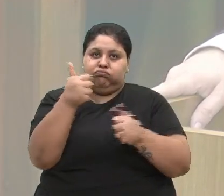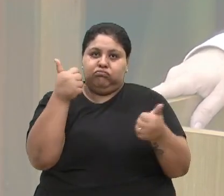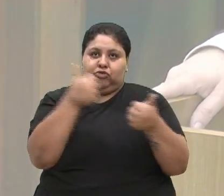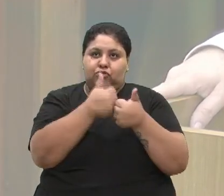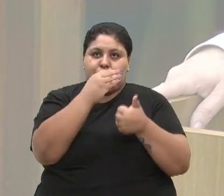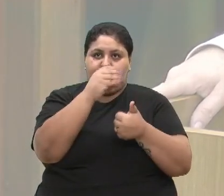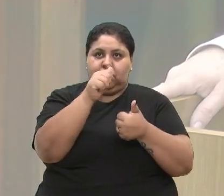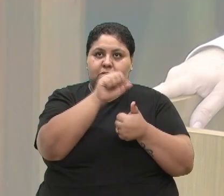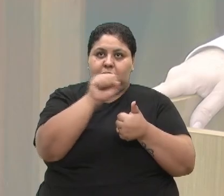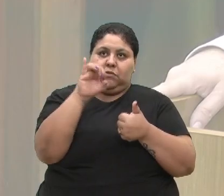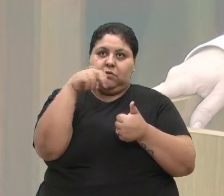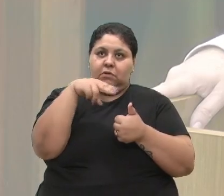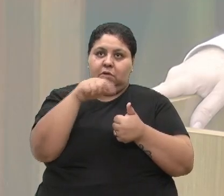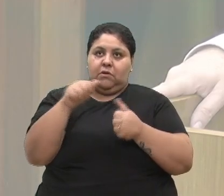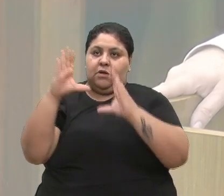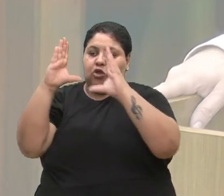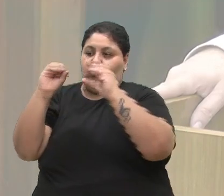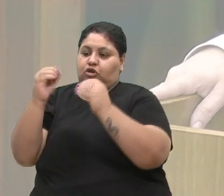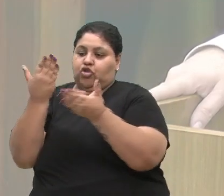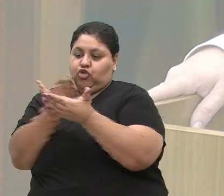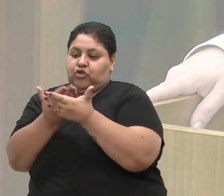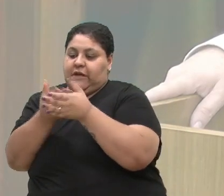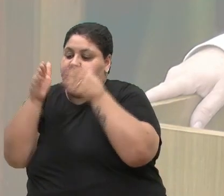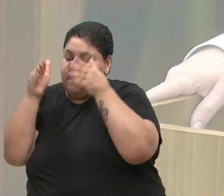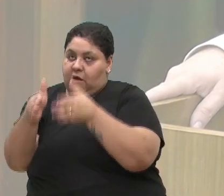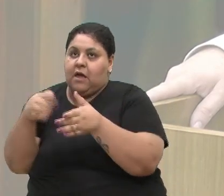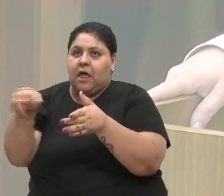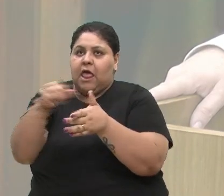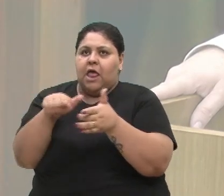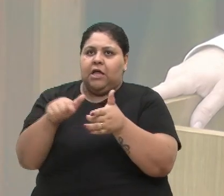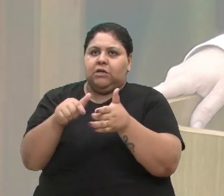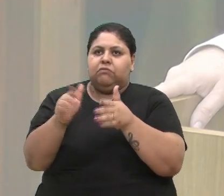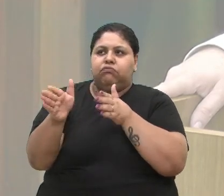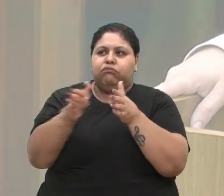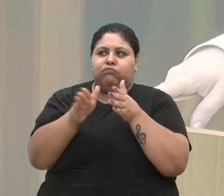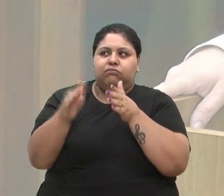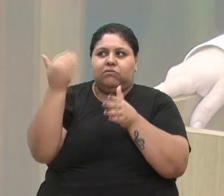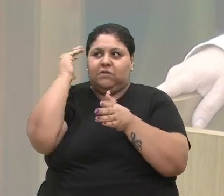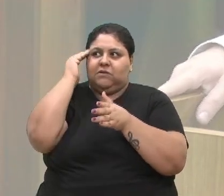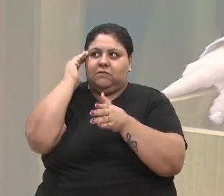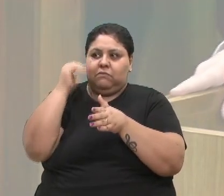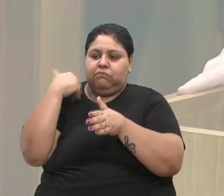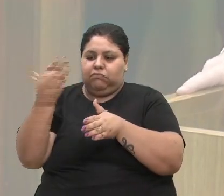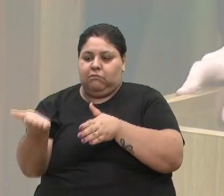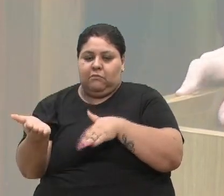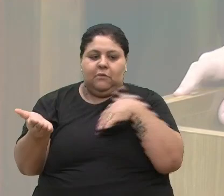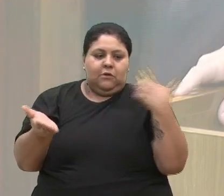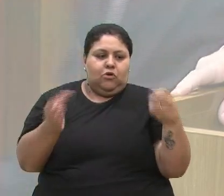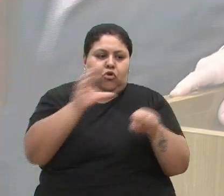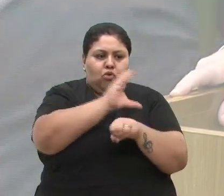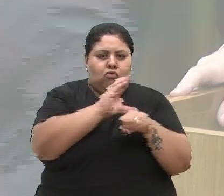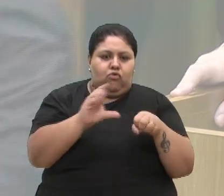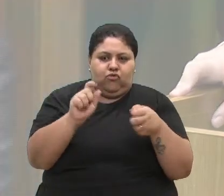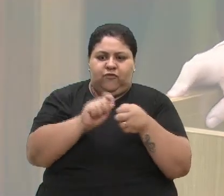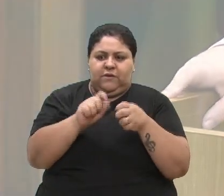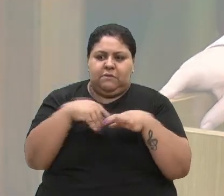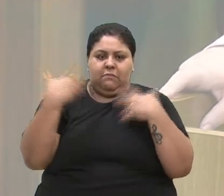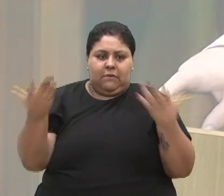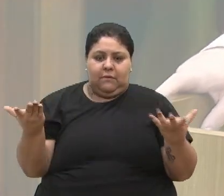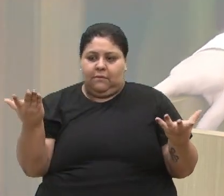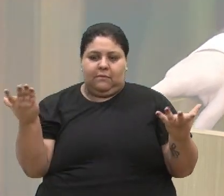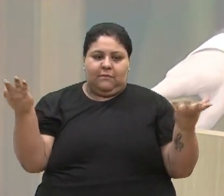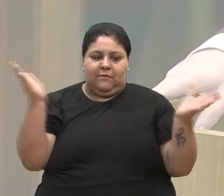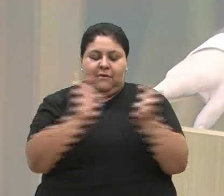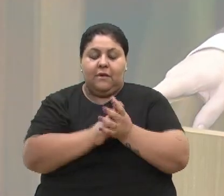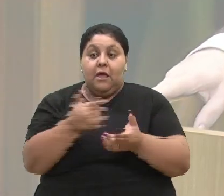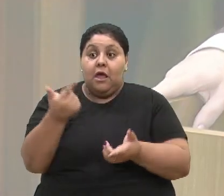Cassina, e à noite a gente estudava. E a gente estava naquela fase que tu não sabe para que lado vai, que curso vai fazer. E eu assisti